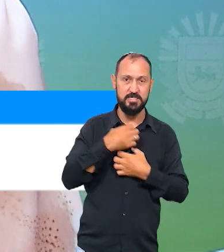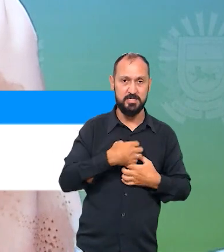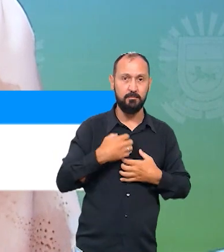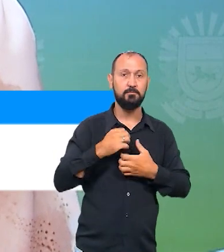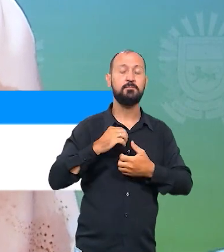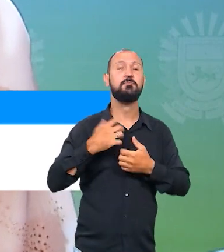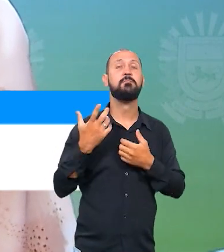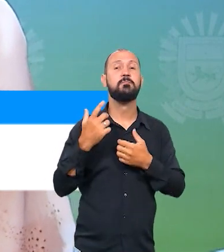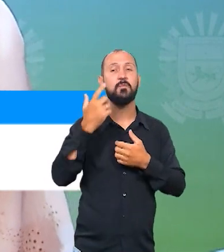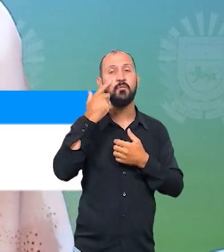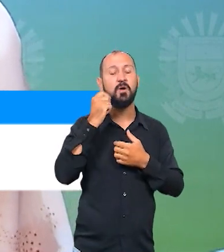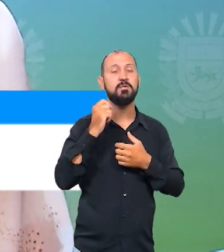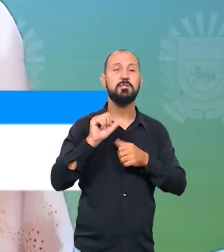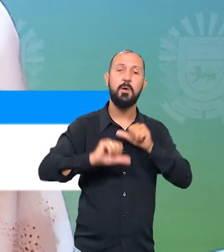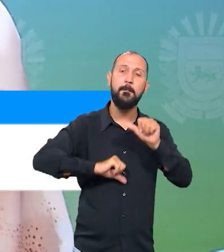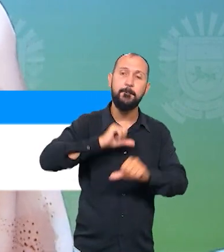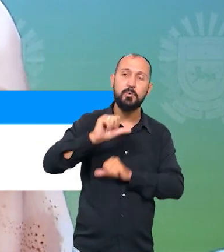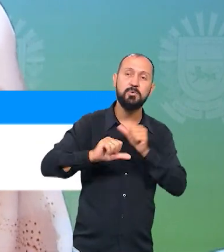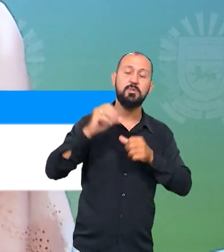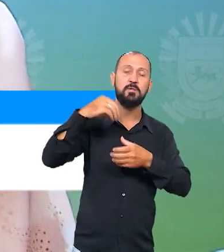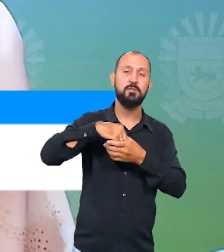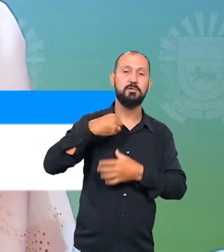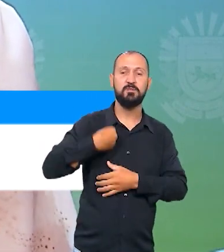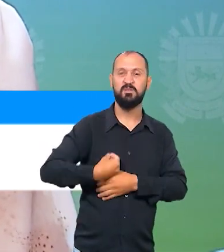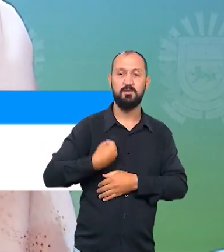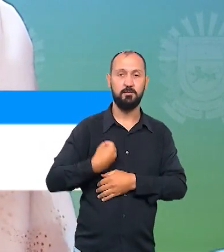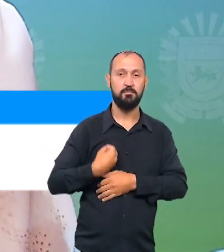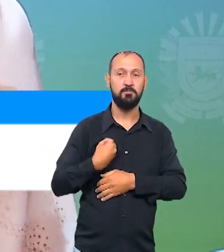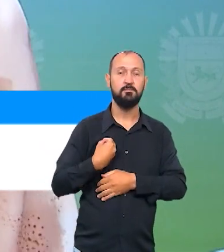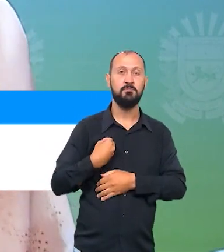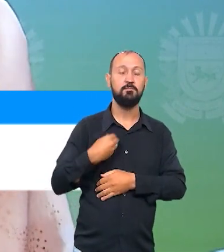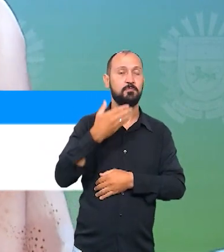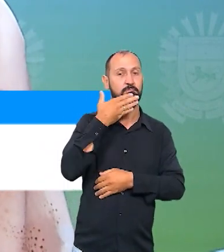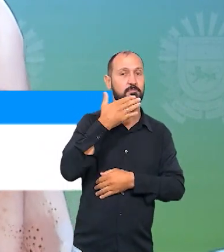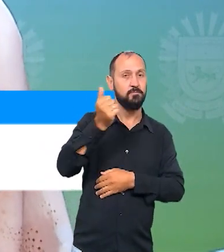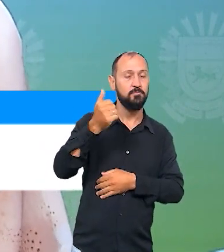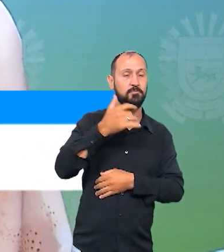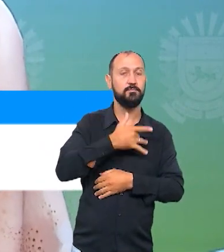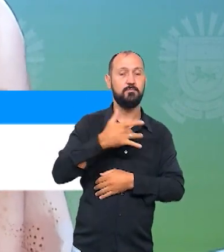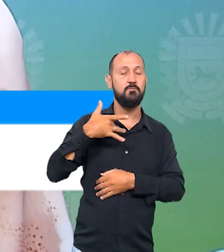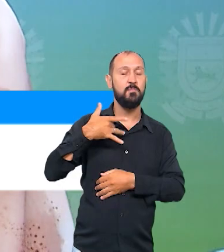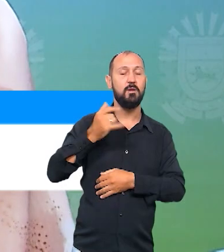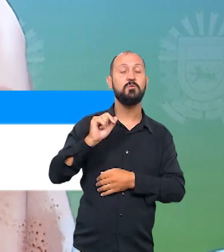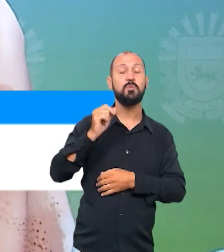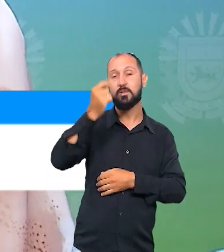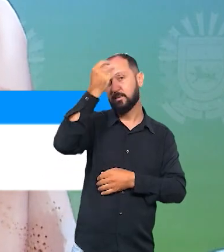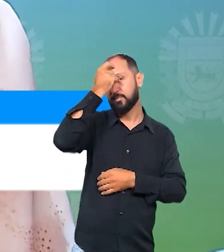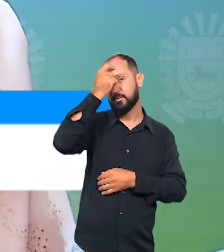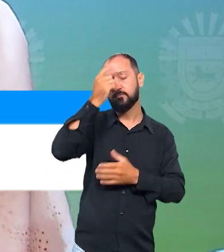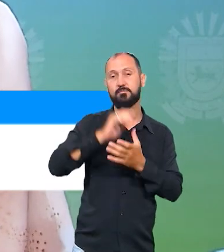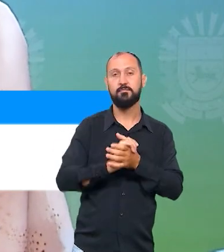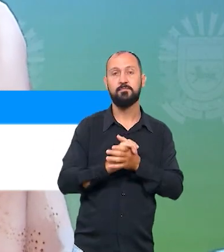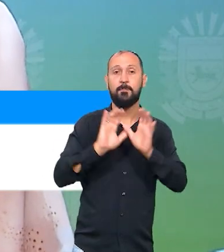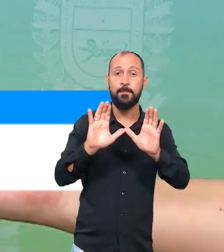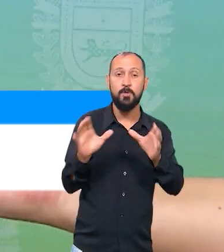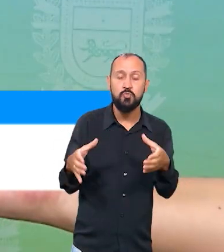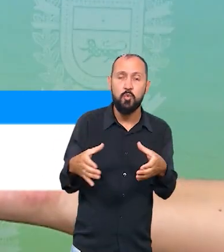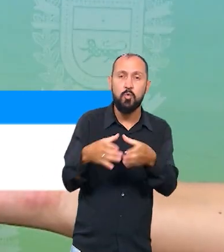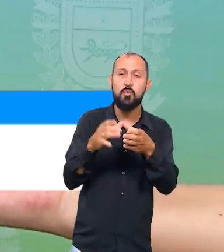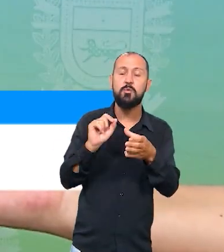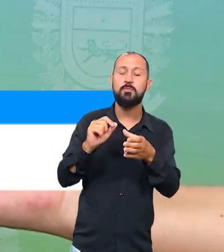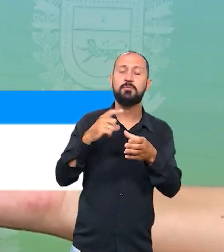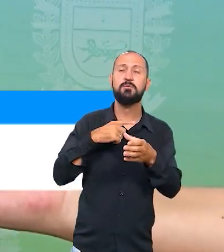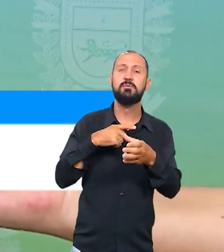me incomodando, e fazer todas as mudanças em minha vida para uma melhor saúde mental.